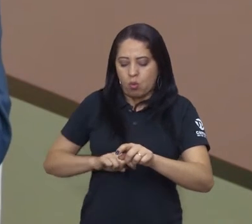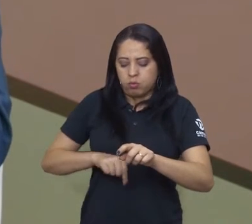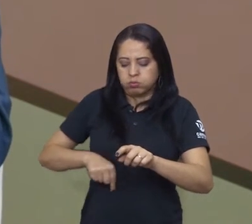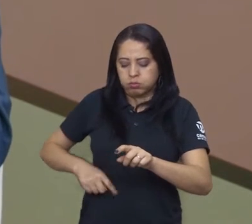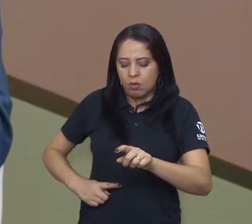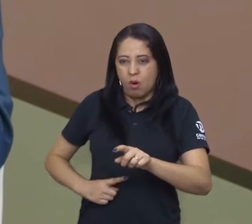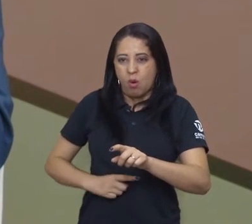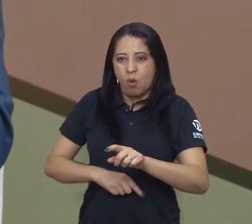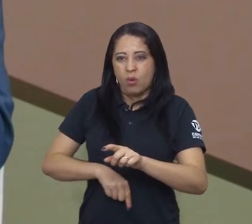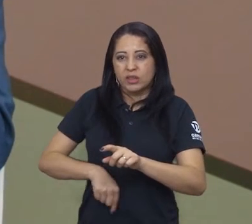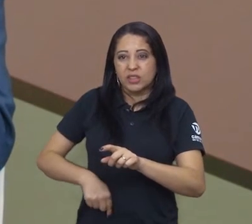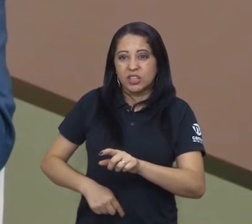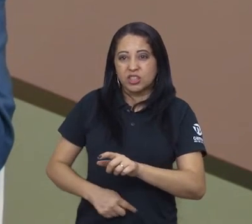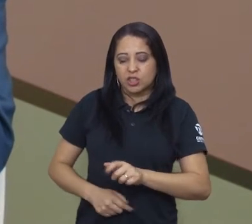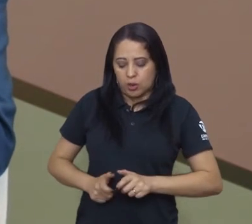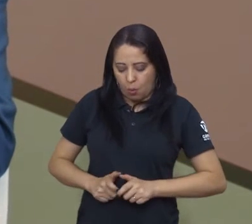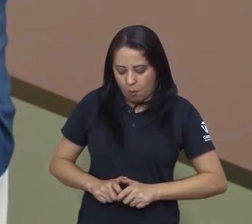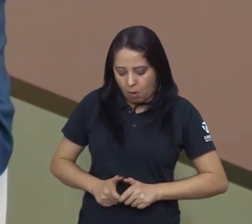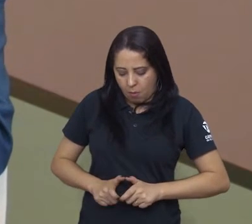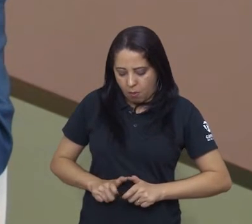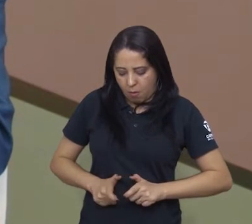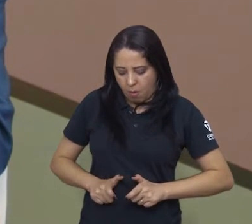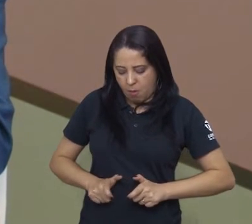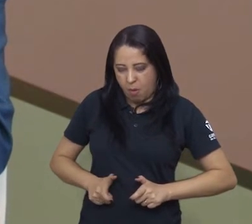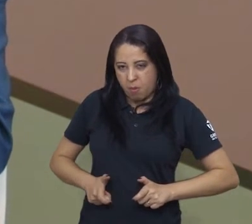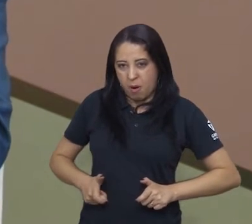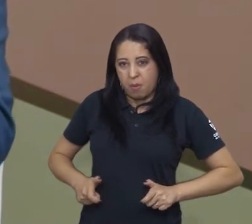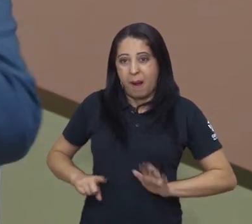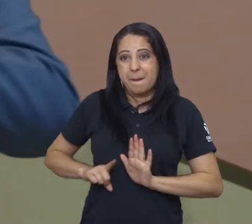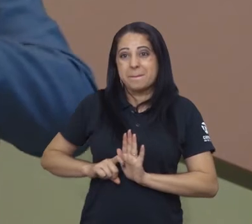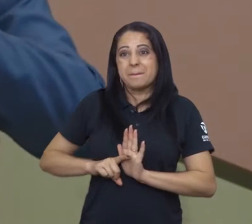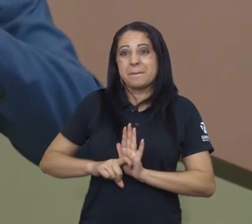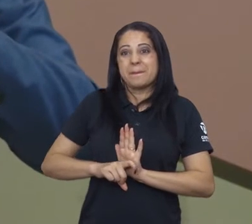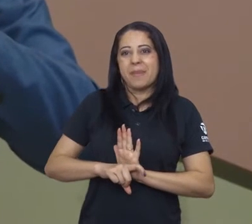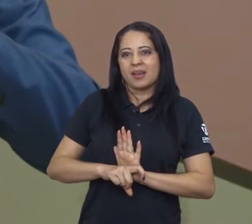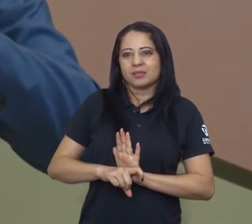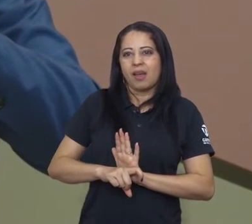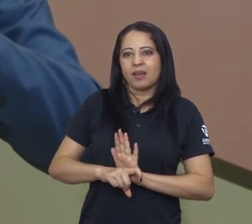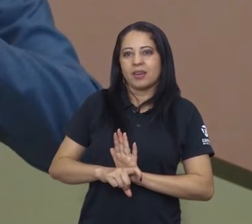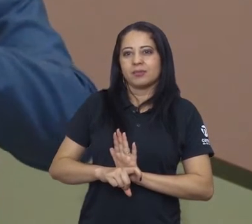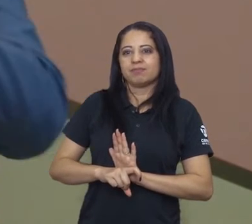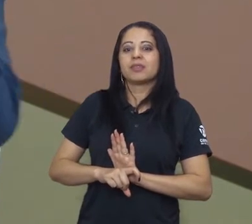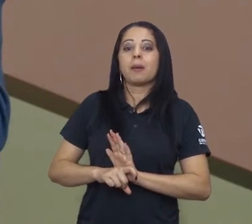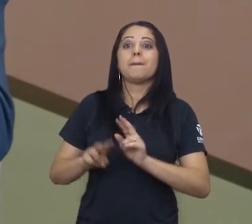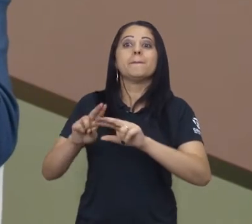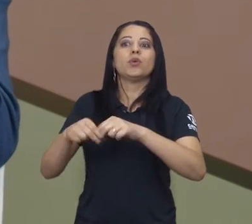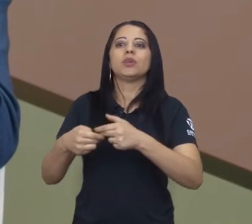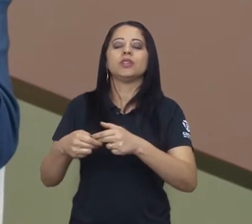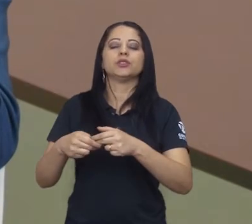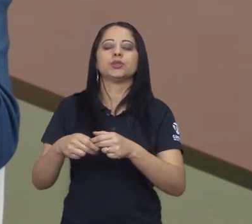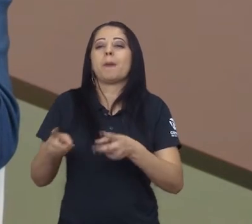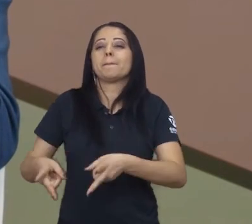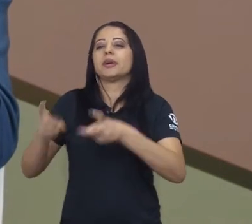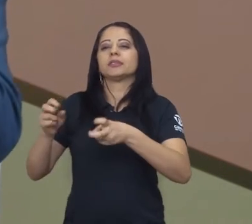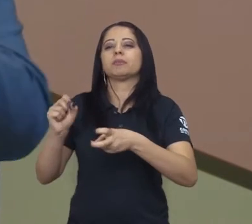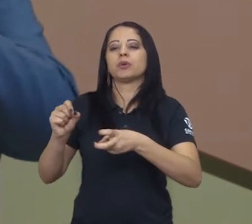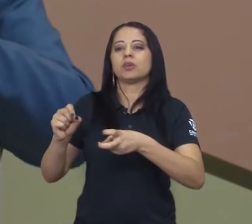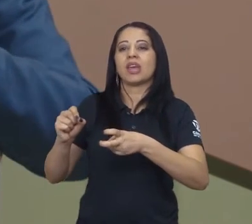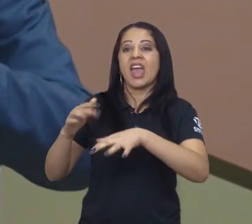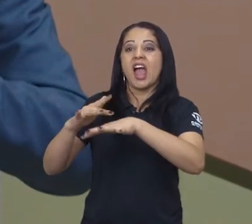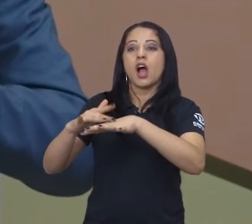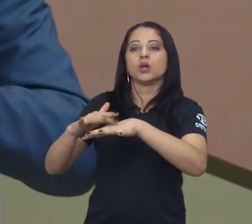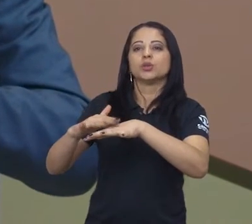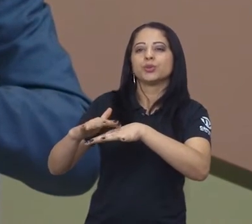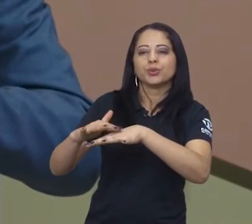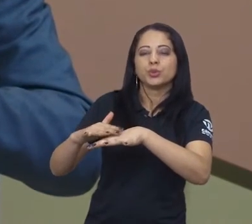isso vai fazer com que moléculas entre dentro do nosso corpo e o nosso corpo não reconheça por isso que a gente tem visto aumentar muita as